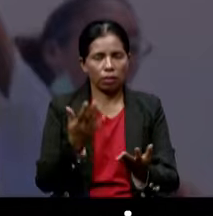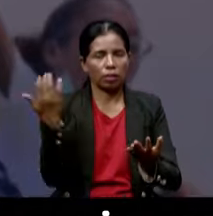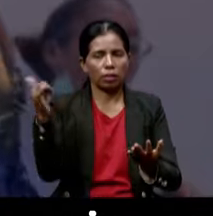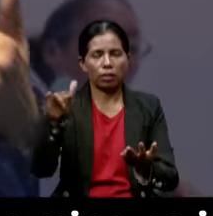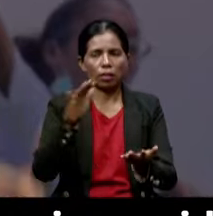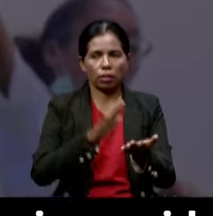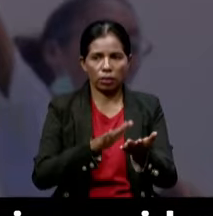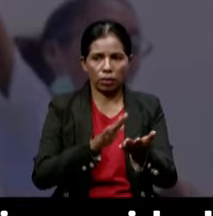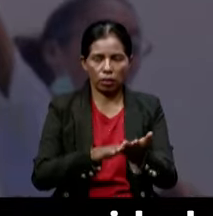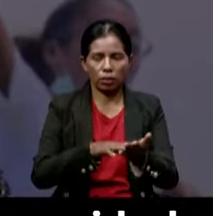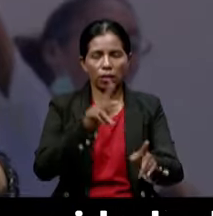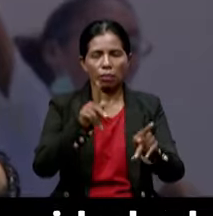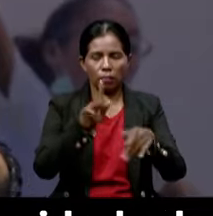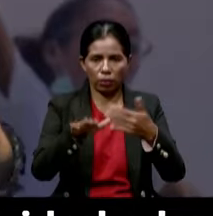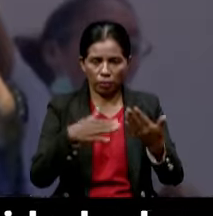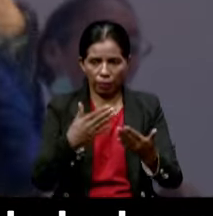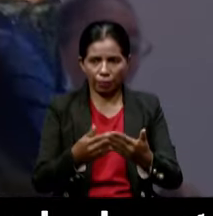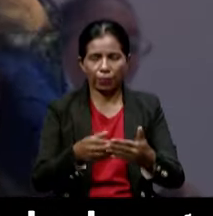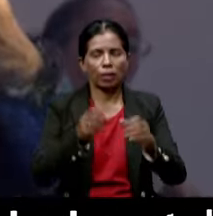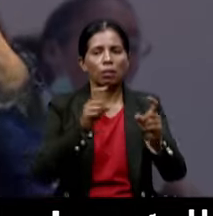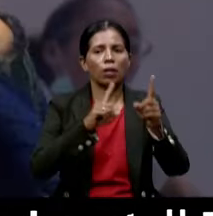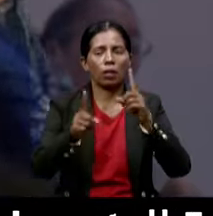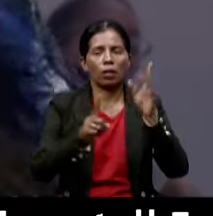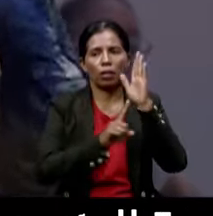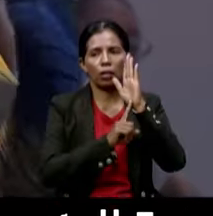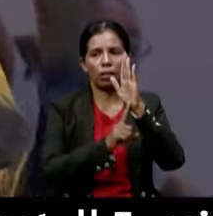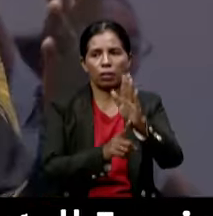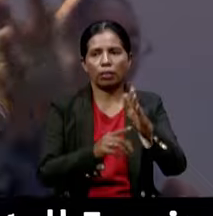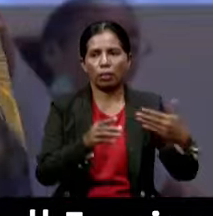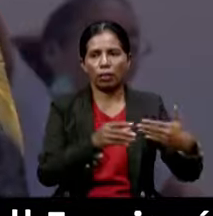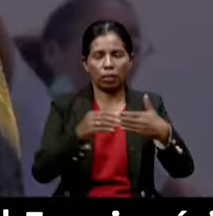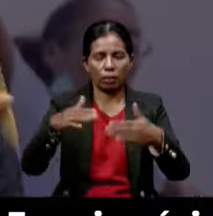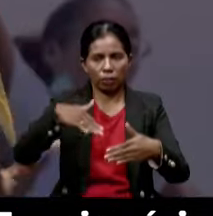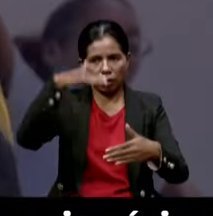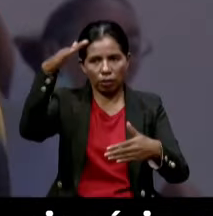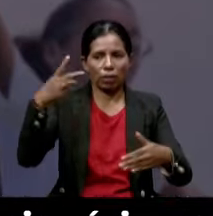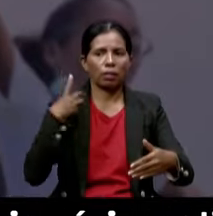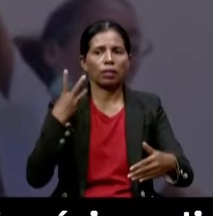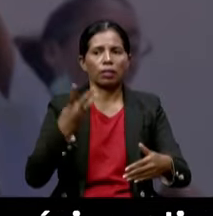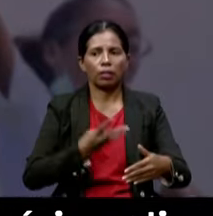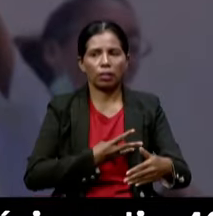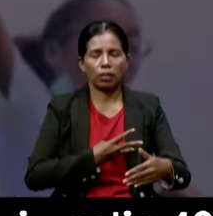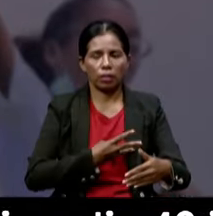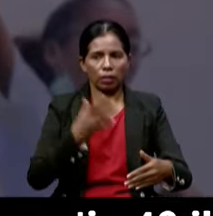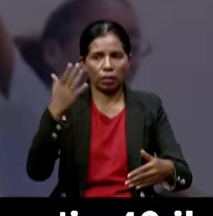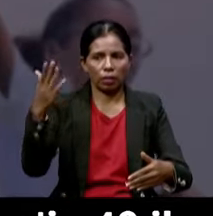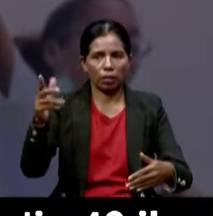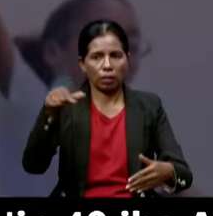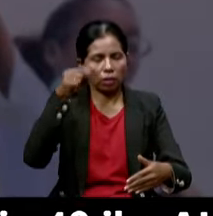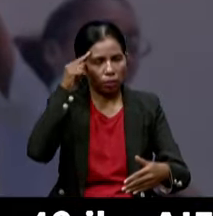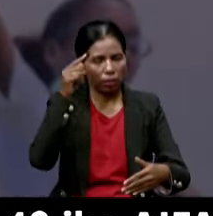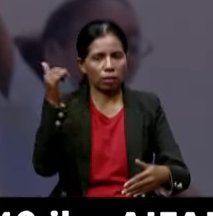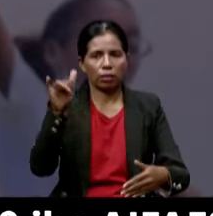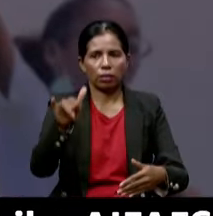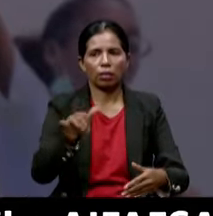a sirenia comunidade nos bele kulia saiba nível no bem mak asil kanesan italia na ulung ia governo sira ni bem